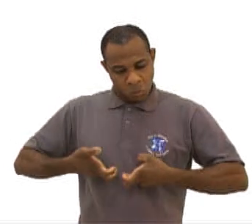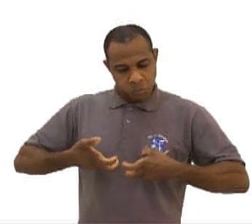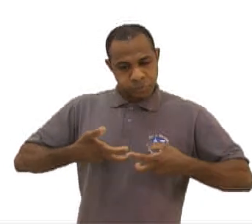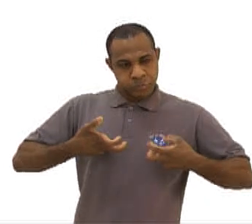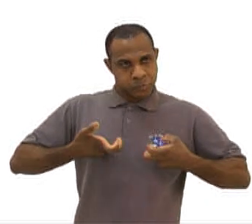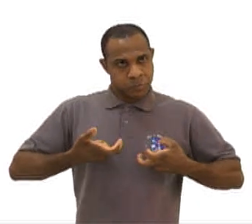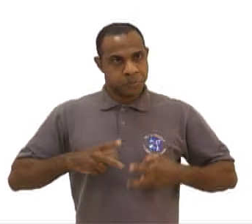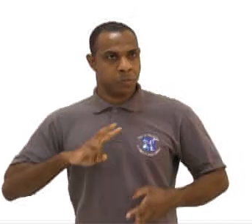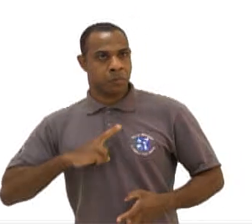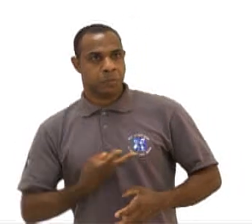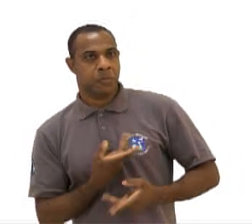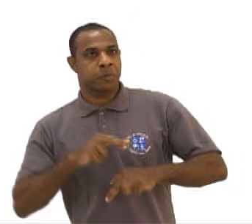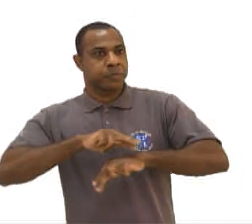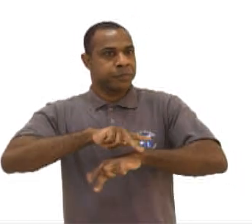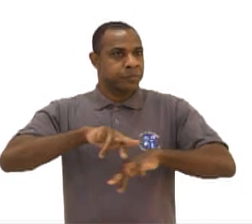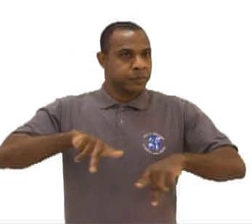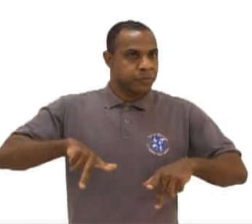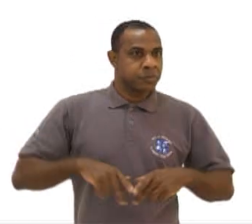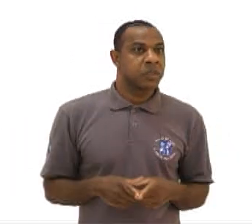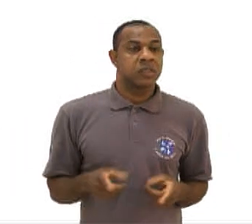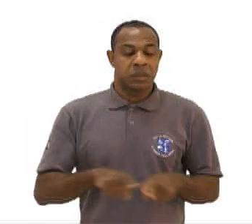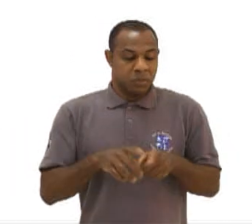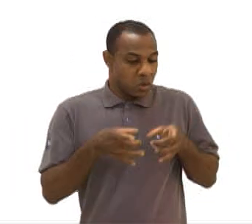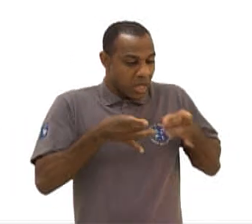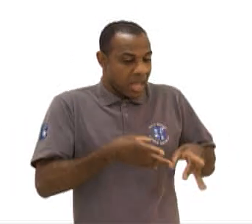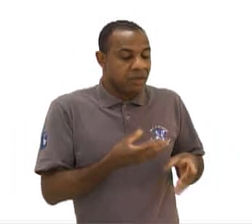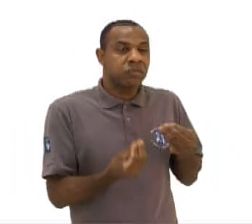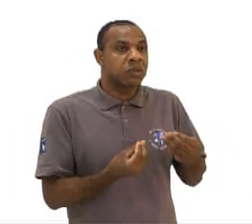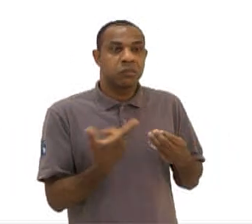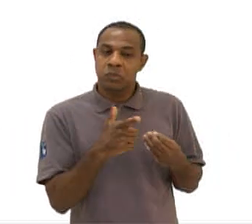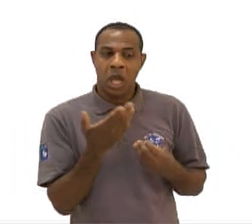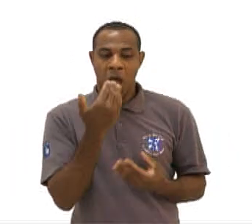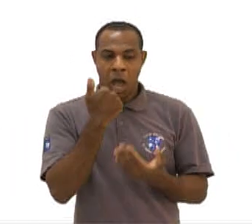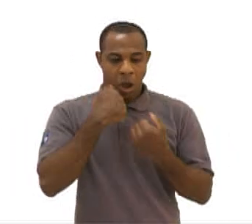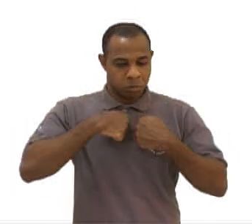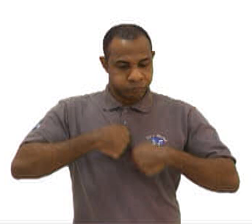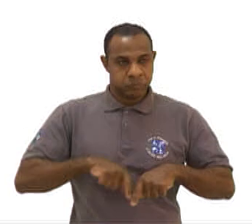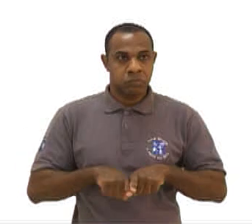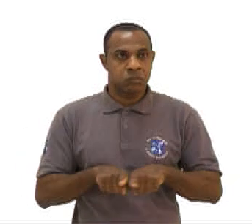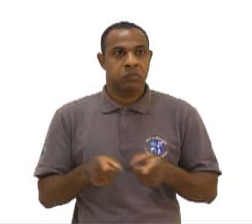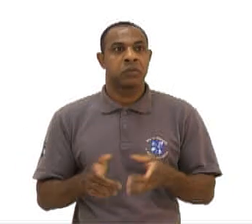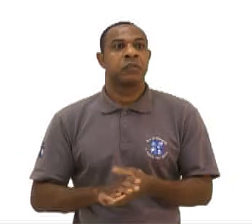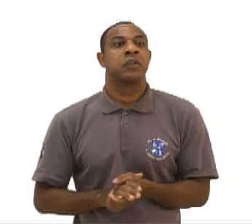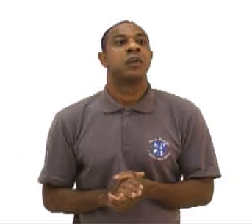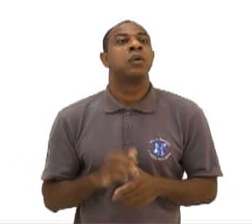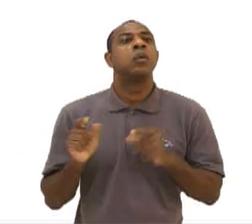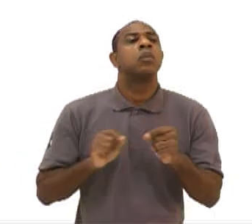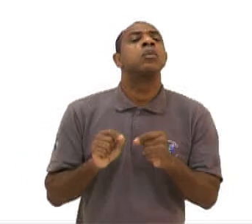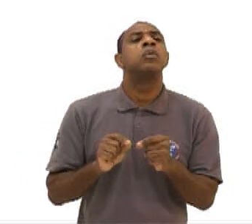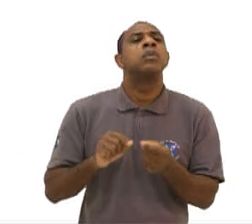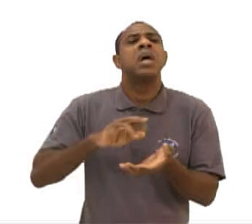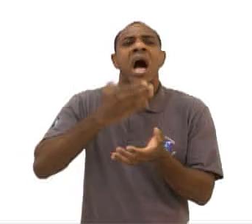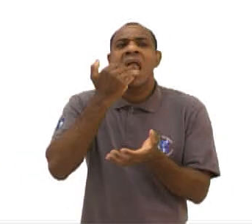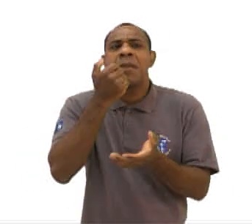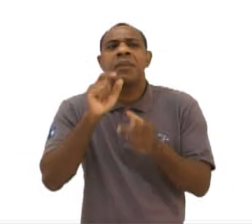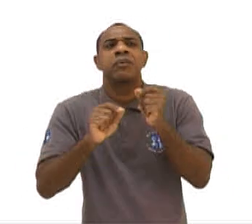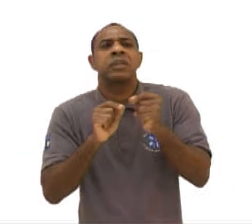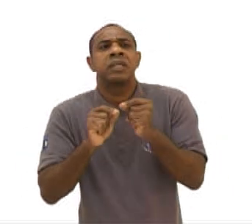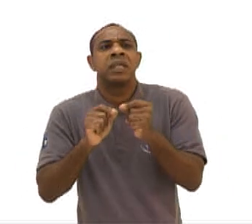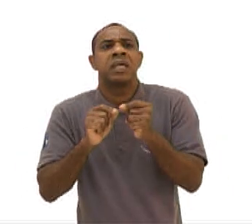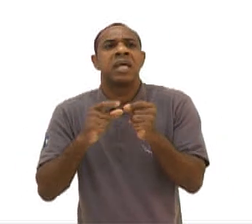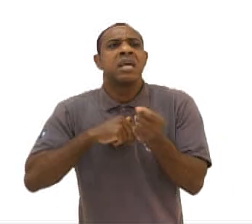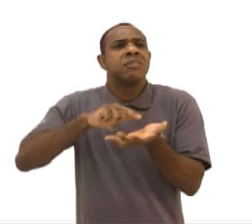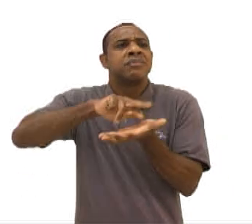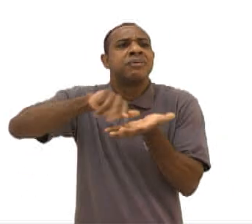nutrientes e a eliminação dos restos não digeridos. A digestão dos alimentos é dividida em alternativa A, mecânica e química, alternativa